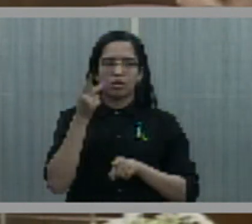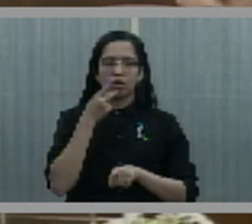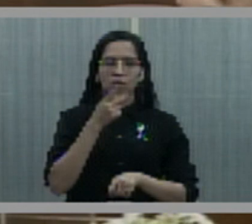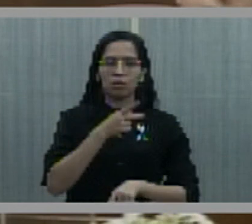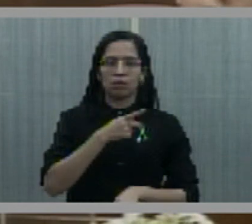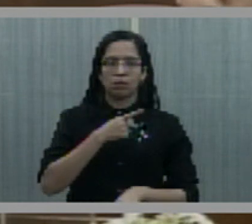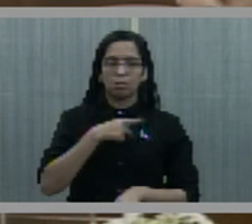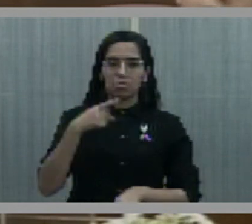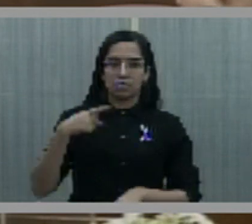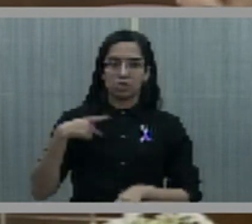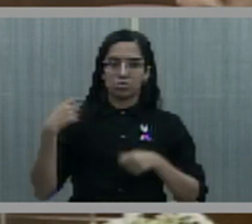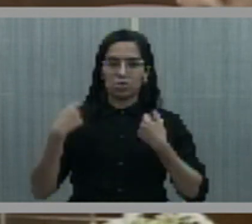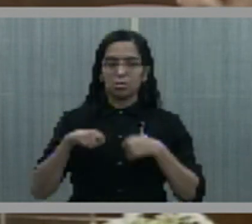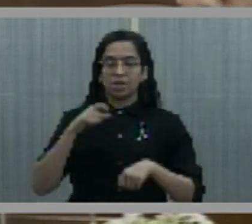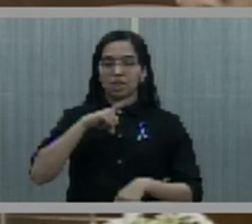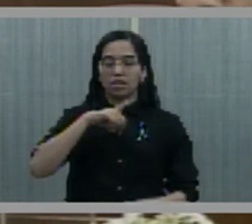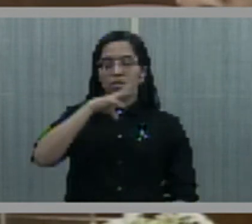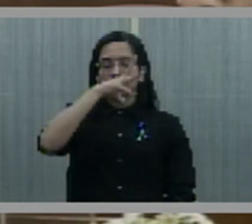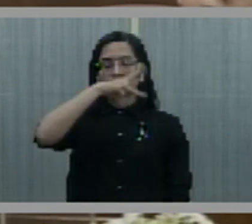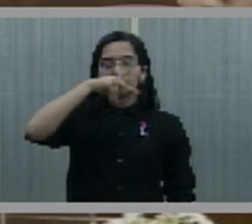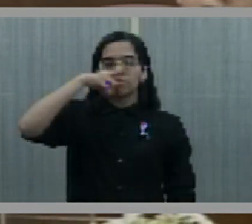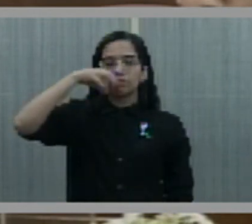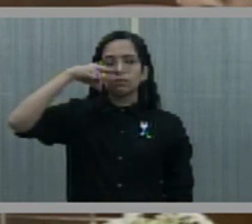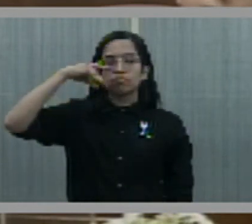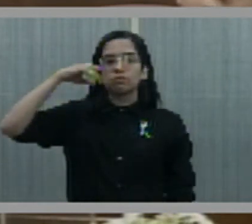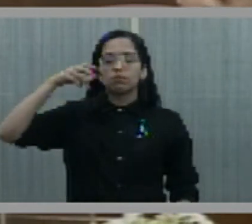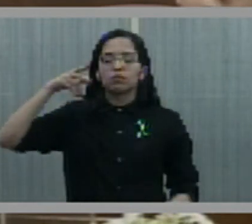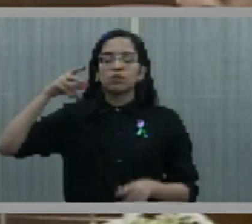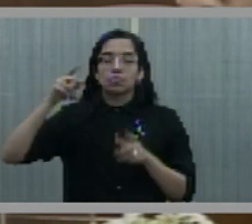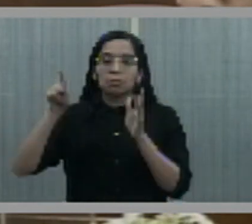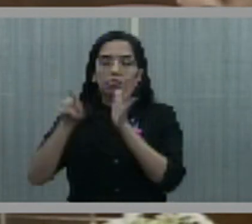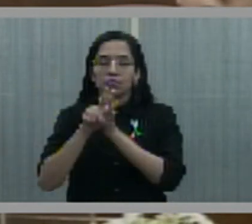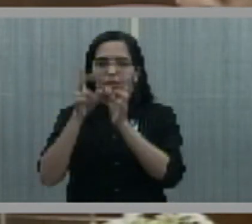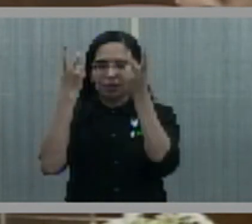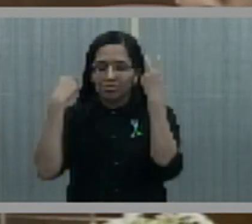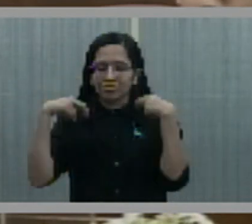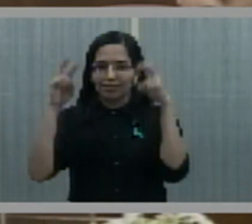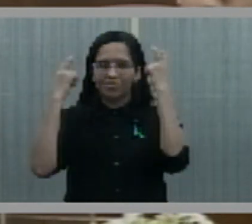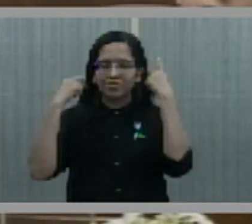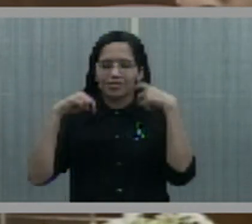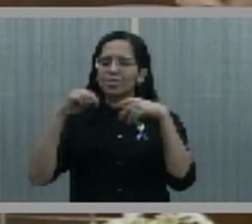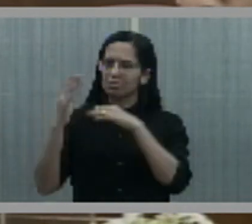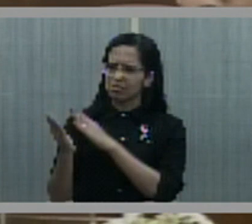ovelhas. Dizia assim o Papa em bom som alto. Também me ajudou muitíssimo e